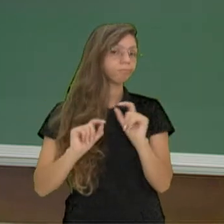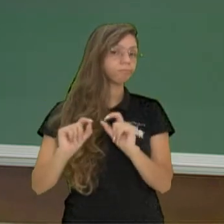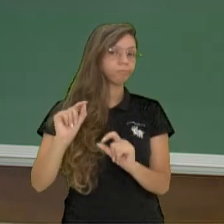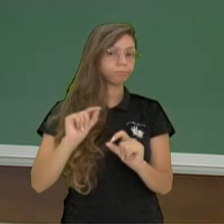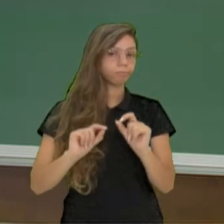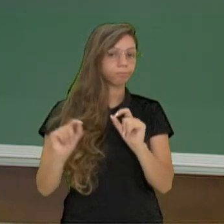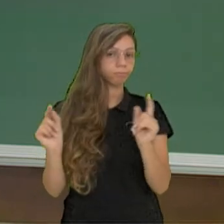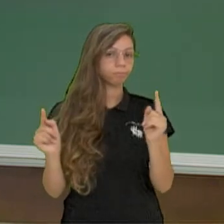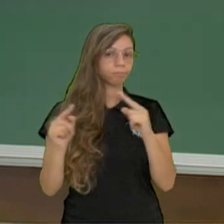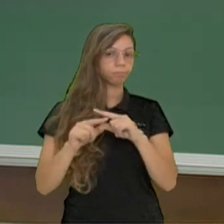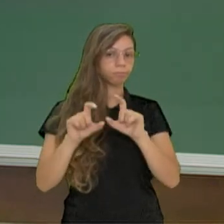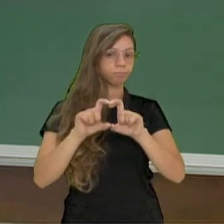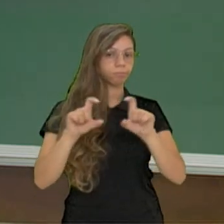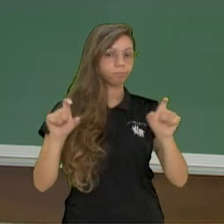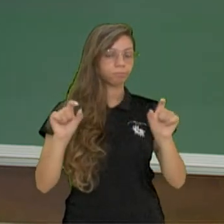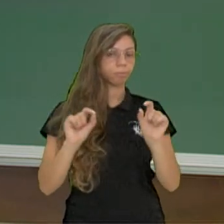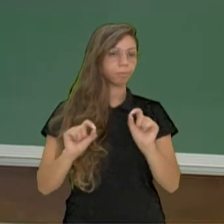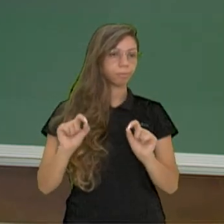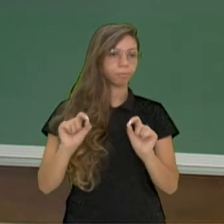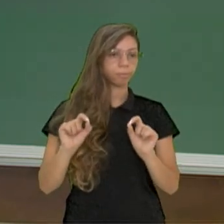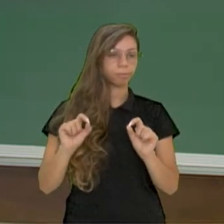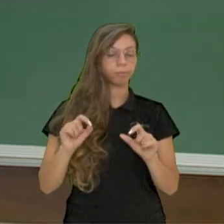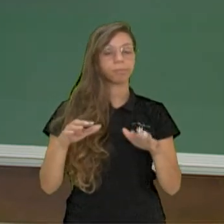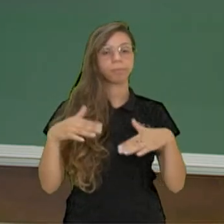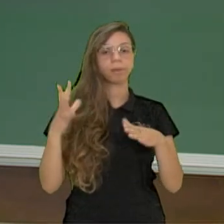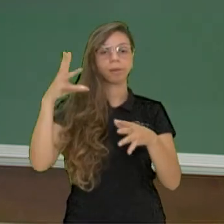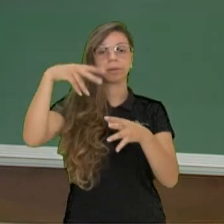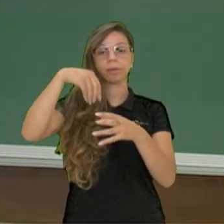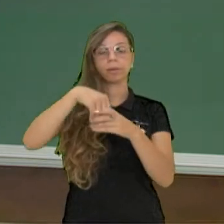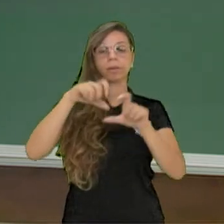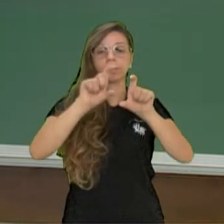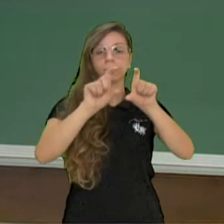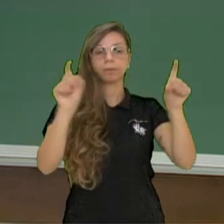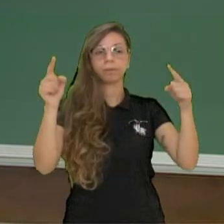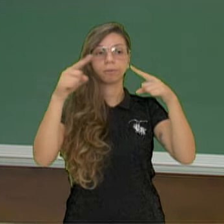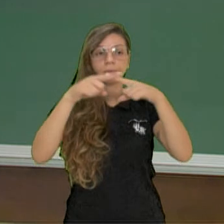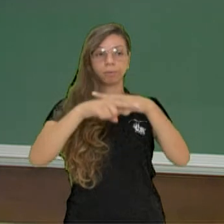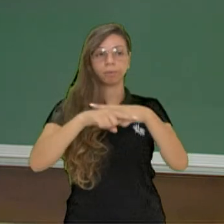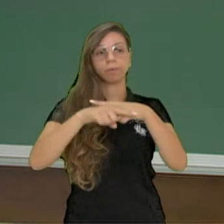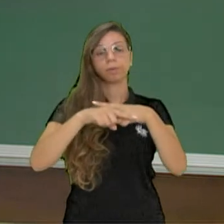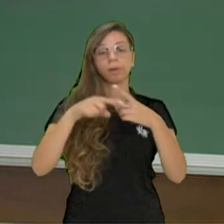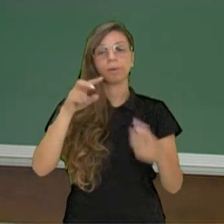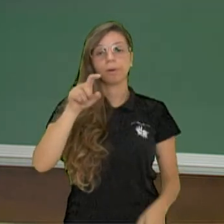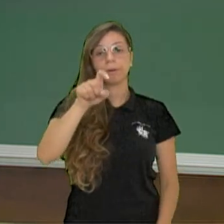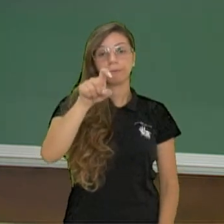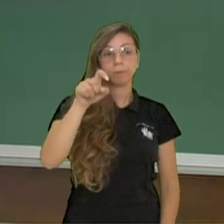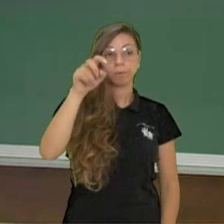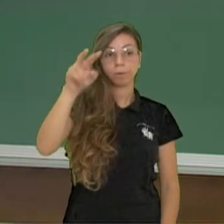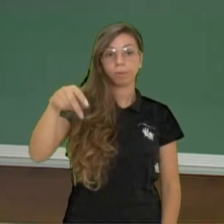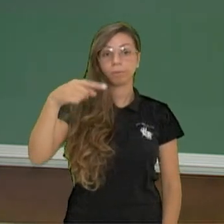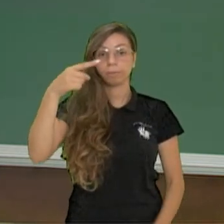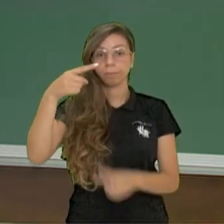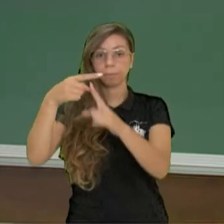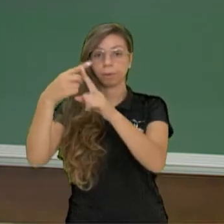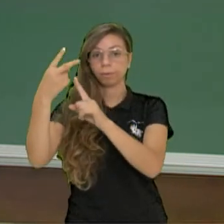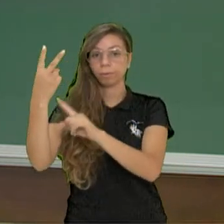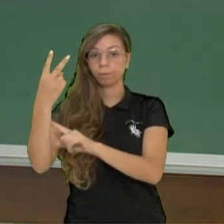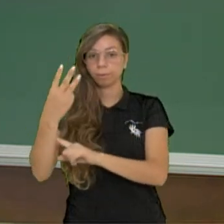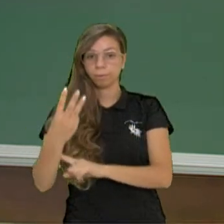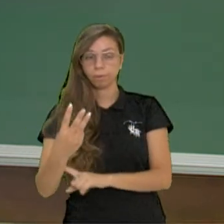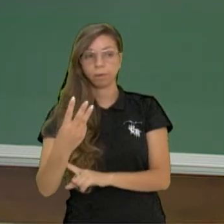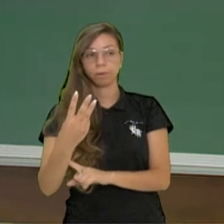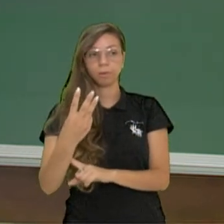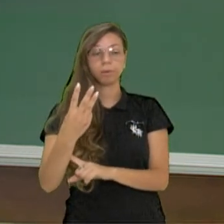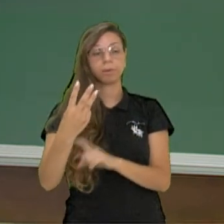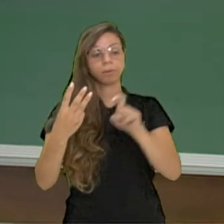função inversa. Substituindo na função inversa, lembrando que é x mais 2 sobre 3, a função inversa, nós vamos